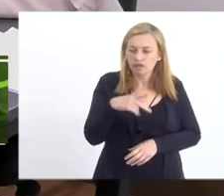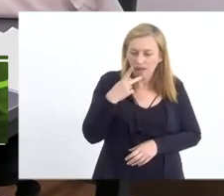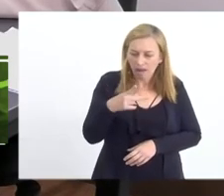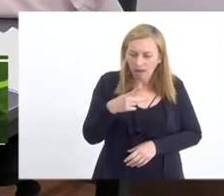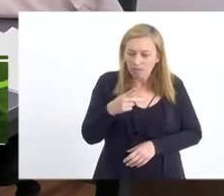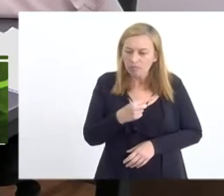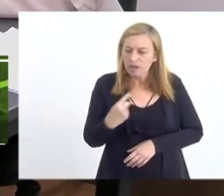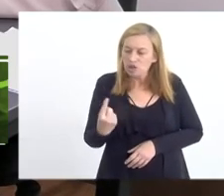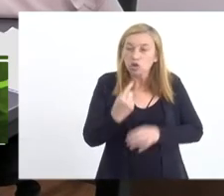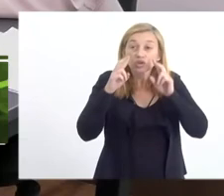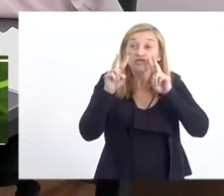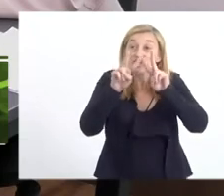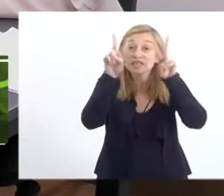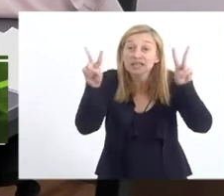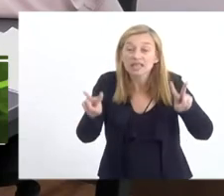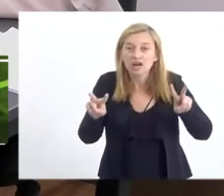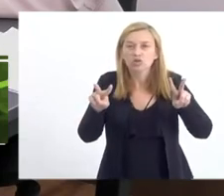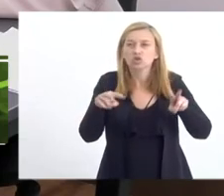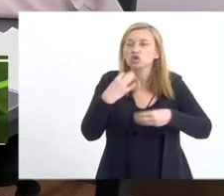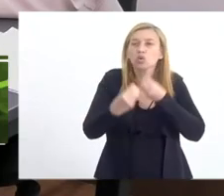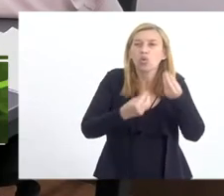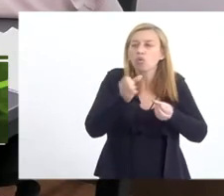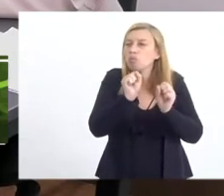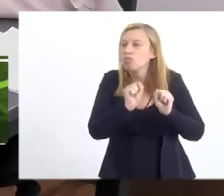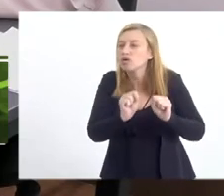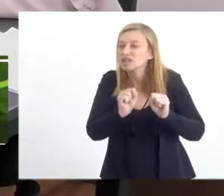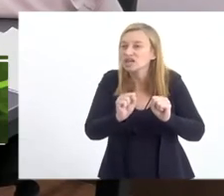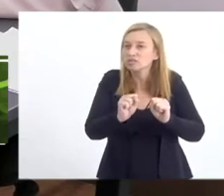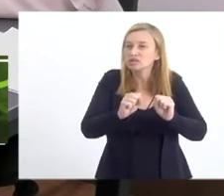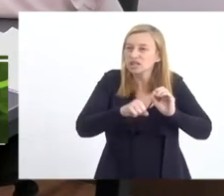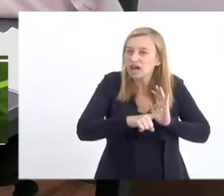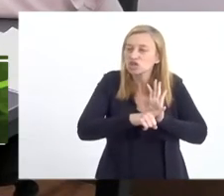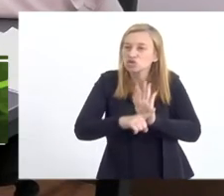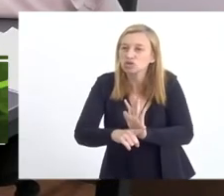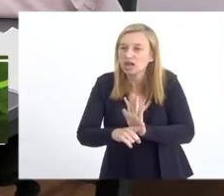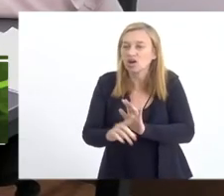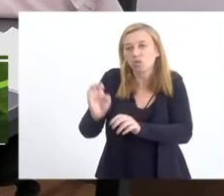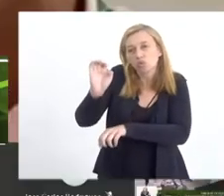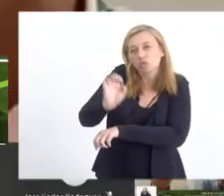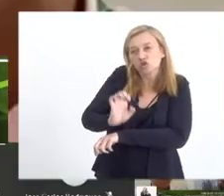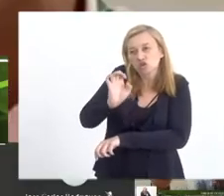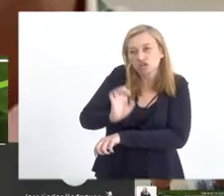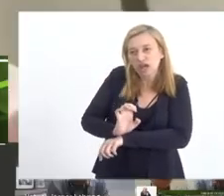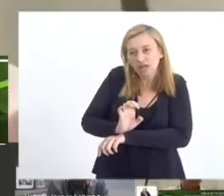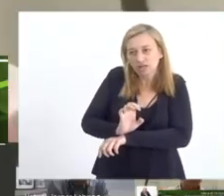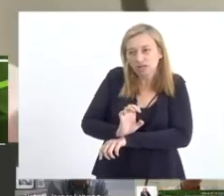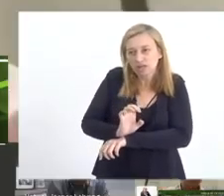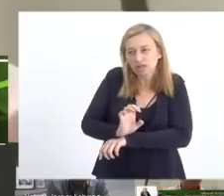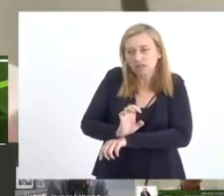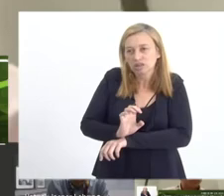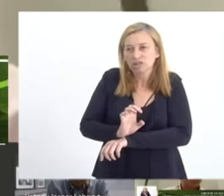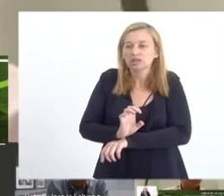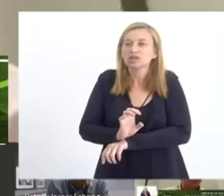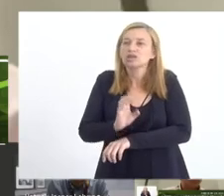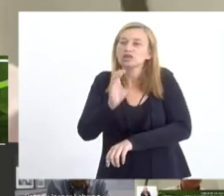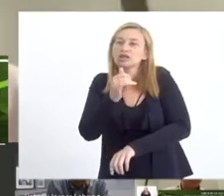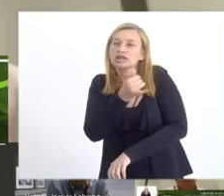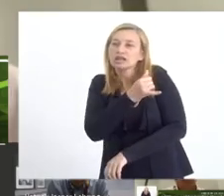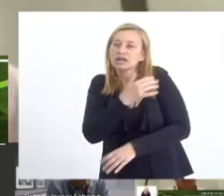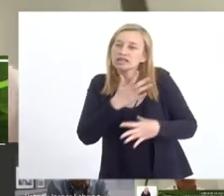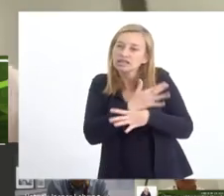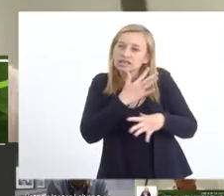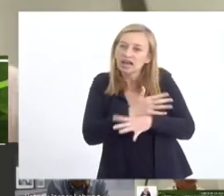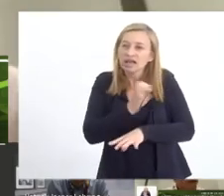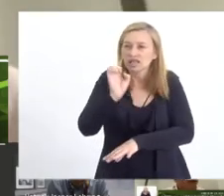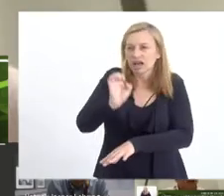a nossa visão de como nós podemos colaborar com o Estado, ser construtivo com o Estado, com a cidade. Na medida que o Estado,